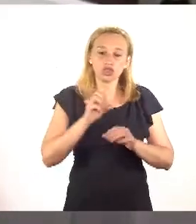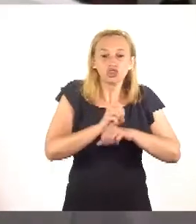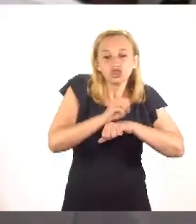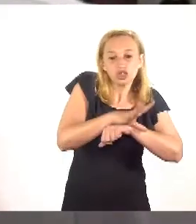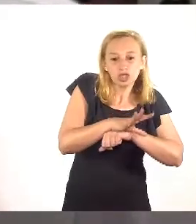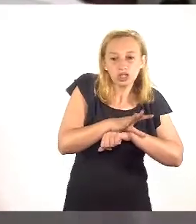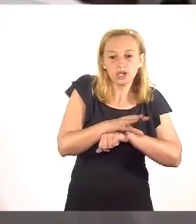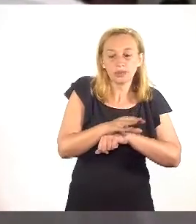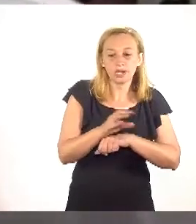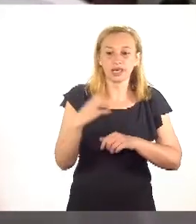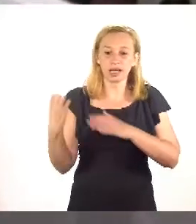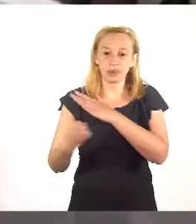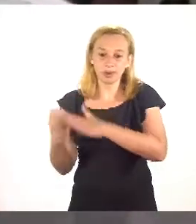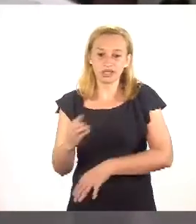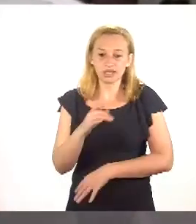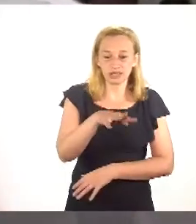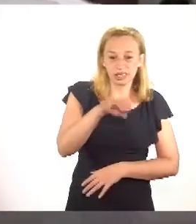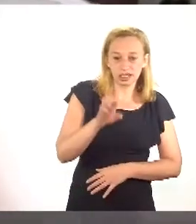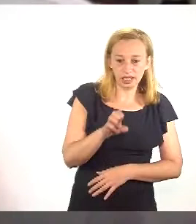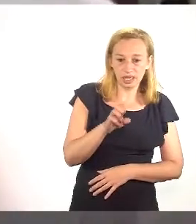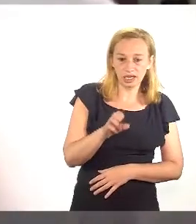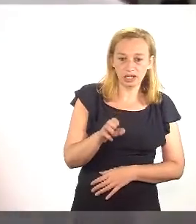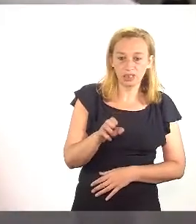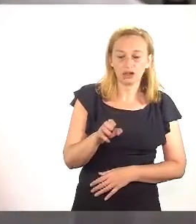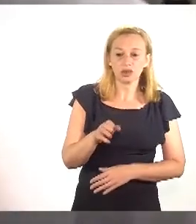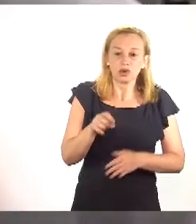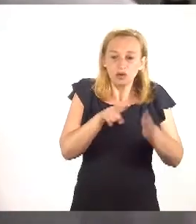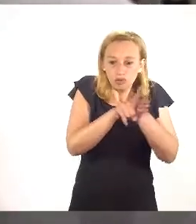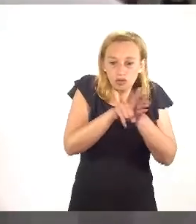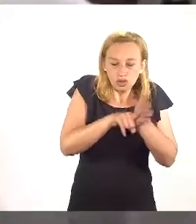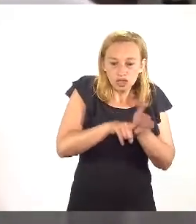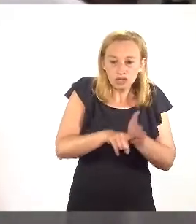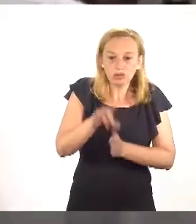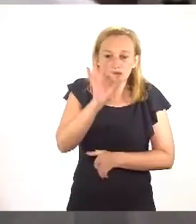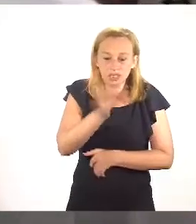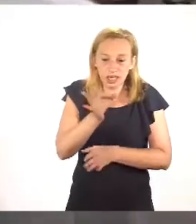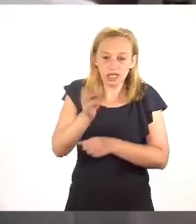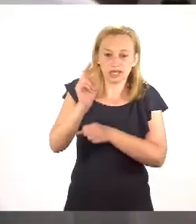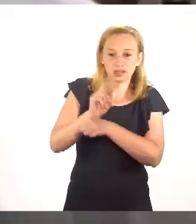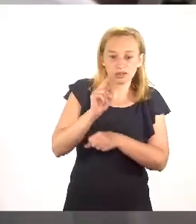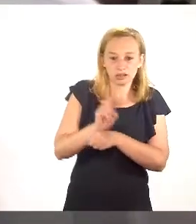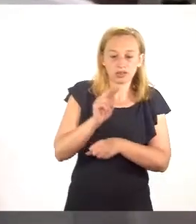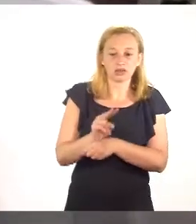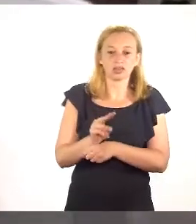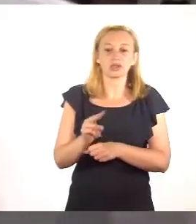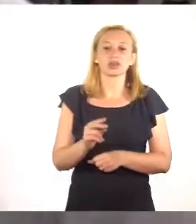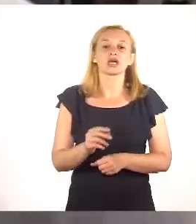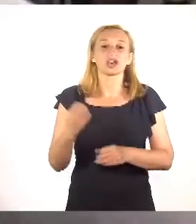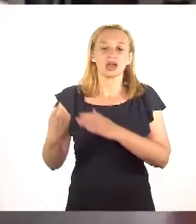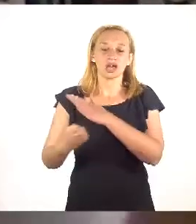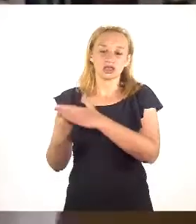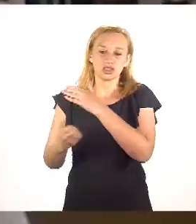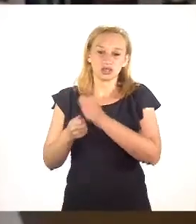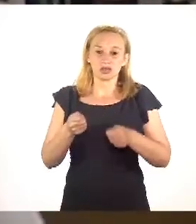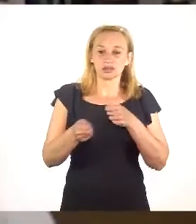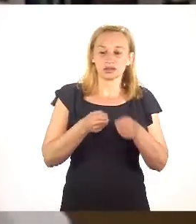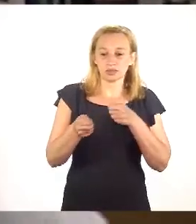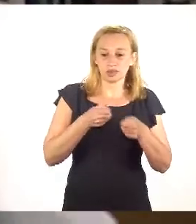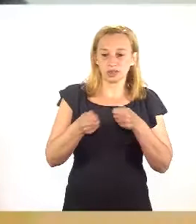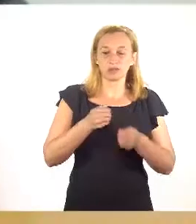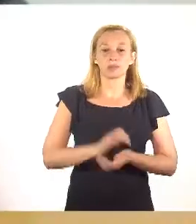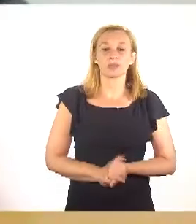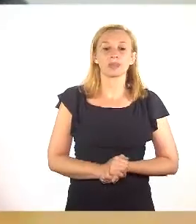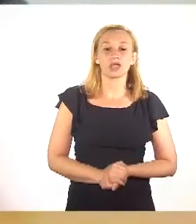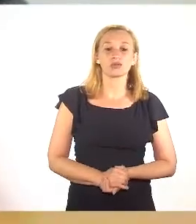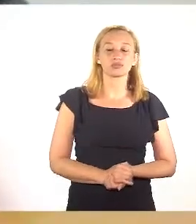que a SEDAI, de fato, sofra uma fiscalização satisfatória por parte da agência reguladora? O